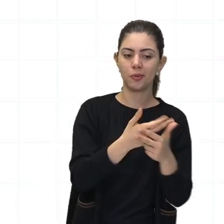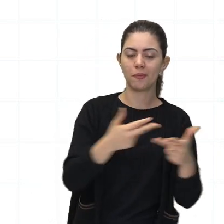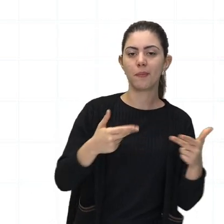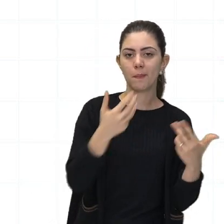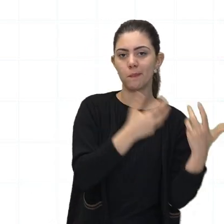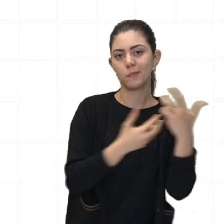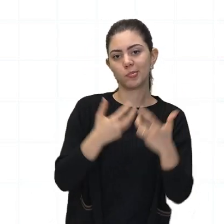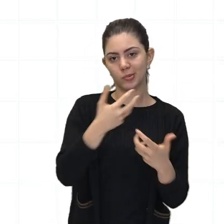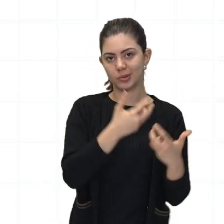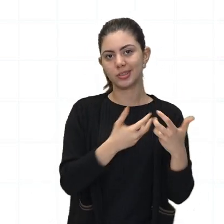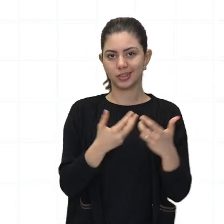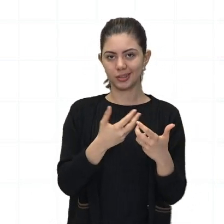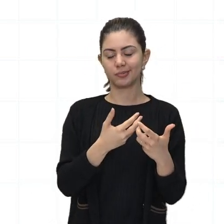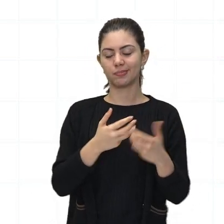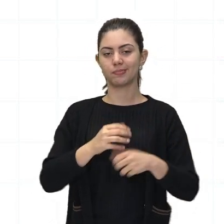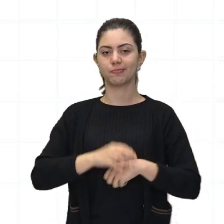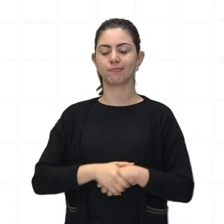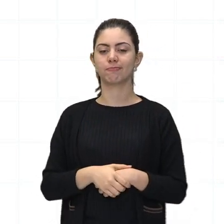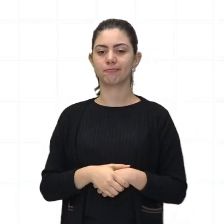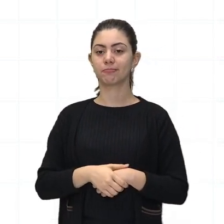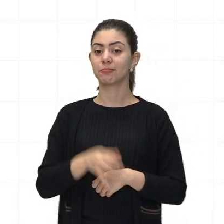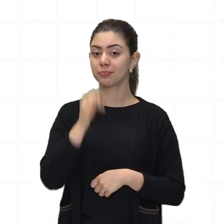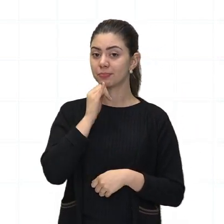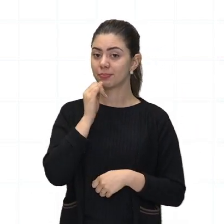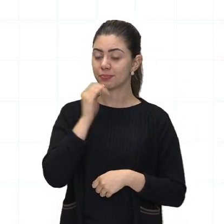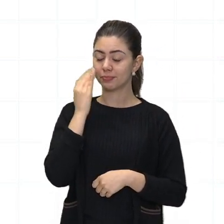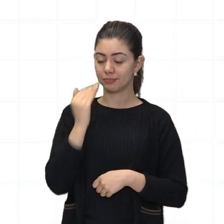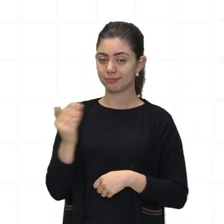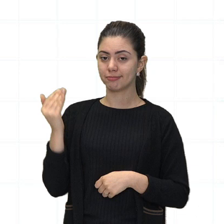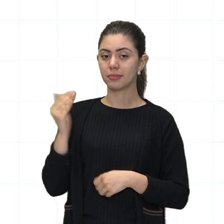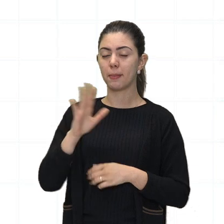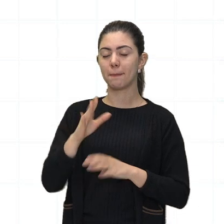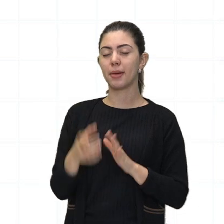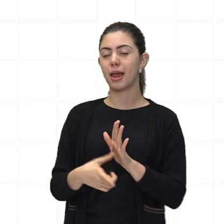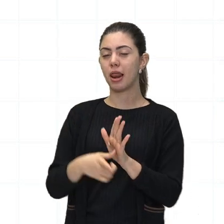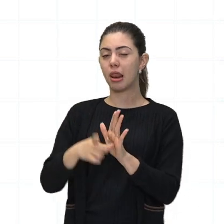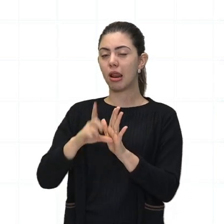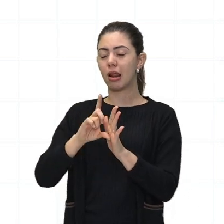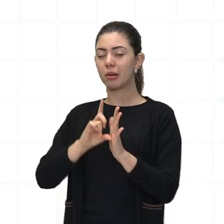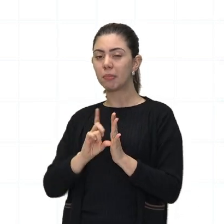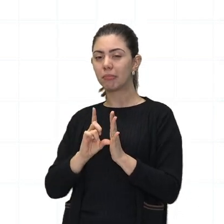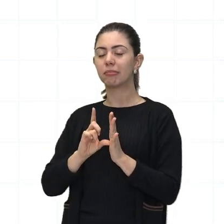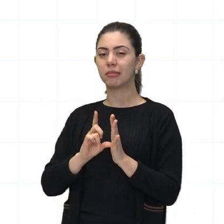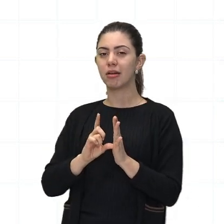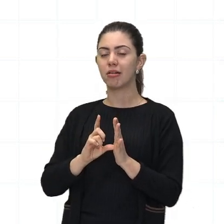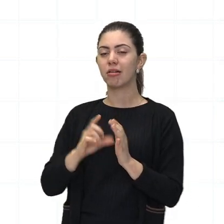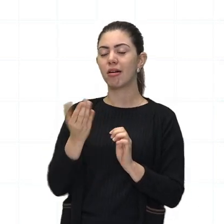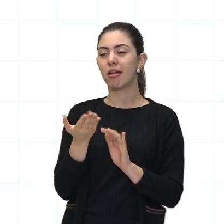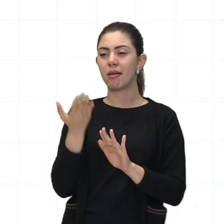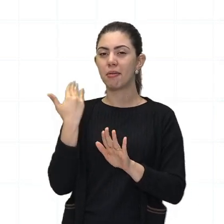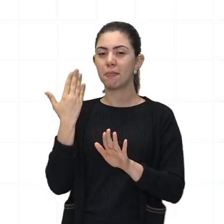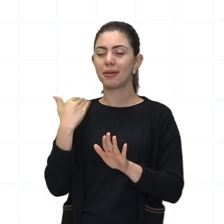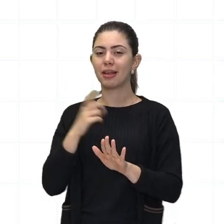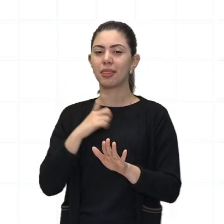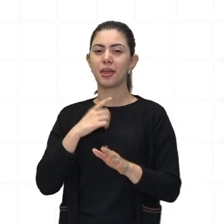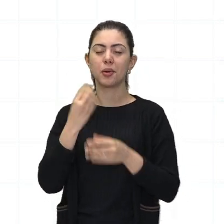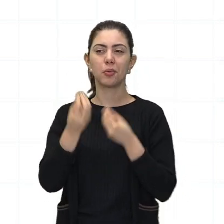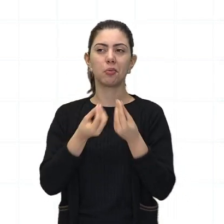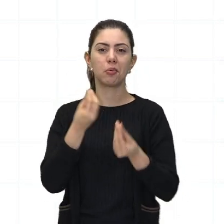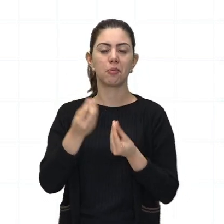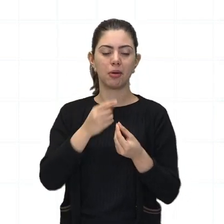rústicos, não rústicos, mas os primeiros instrumentos, aqueles que ainda tinham uma forma